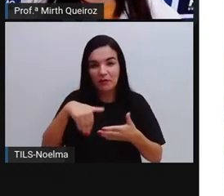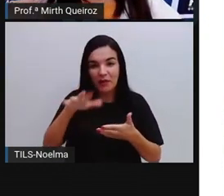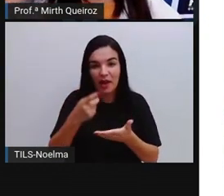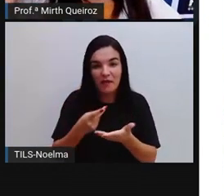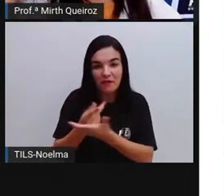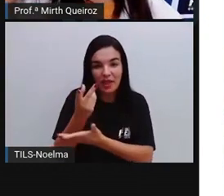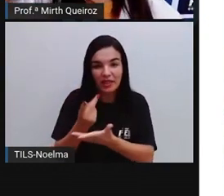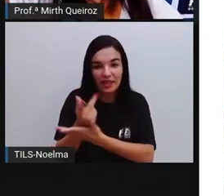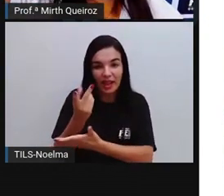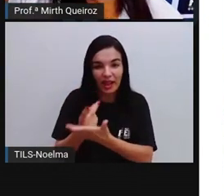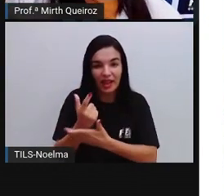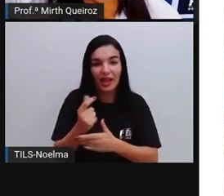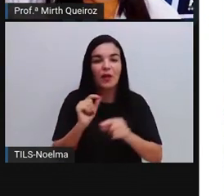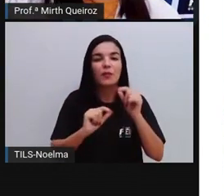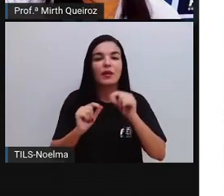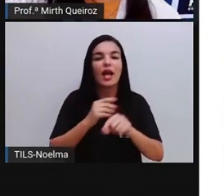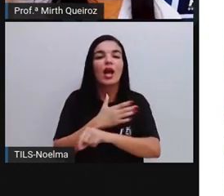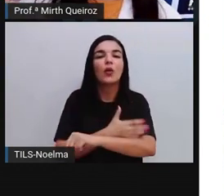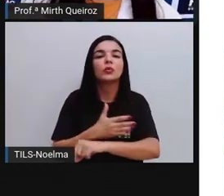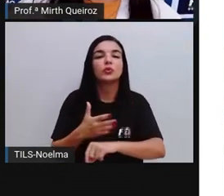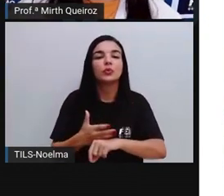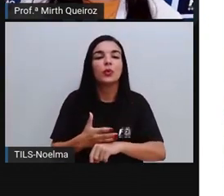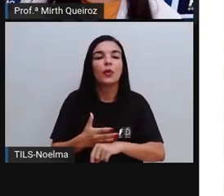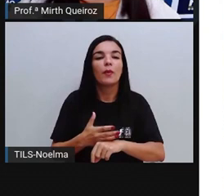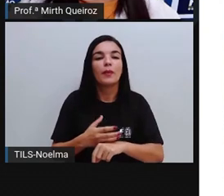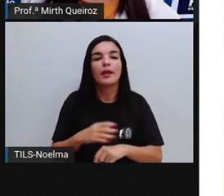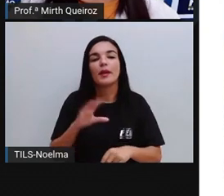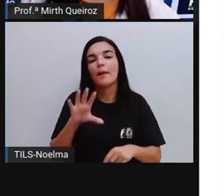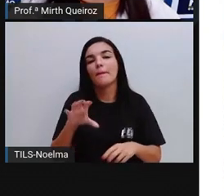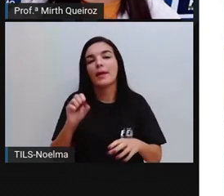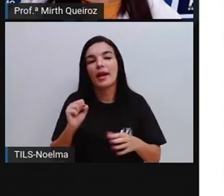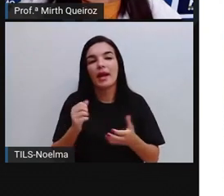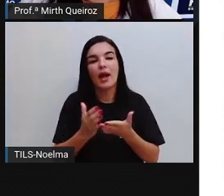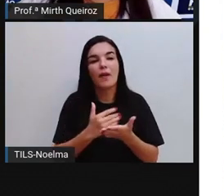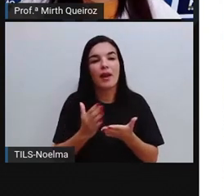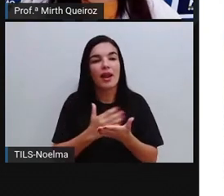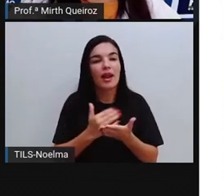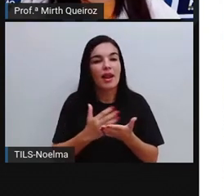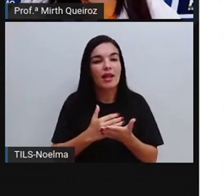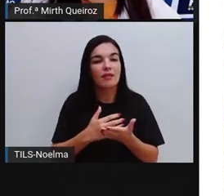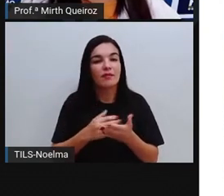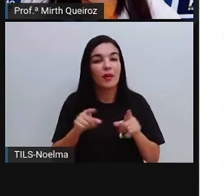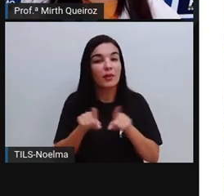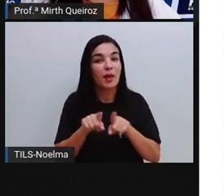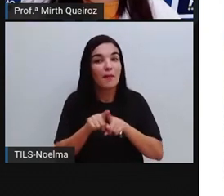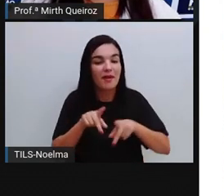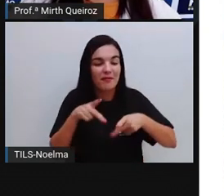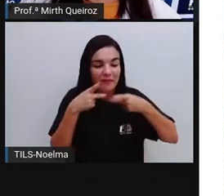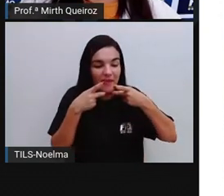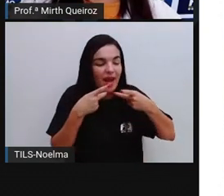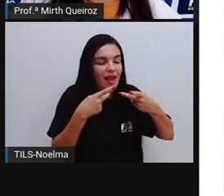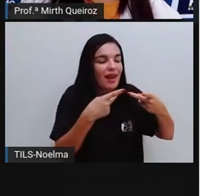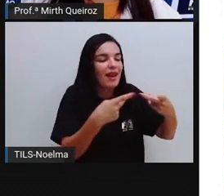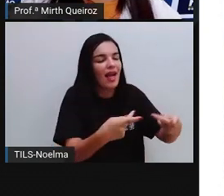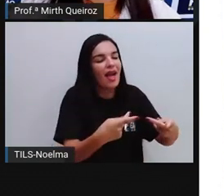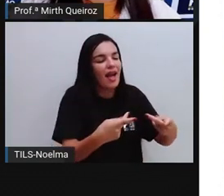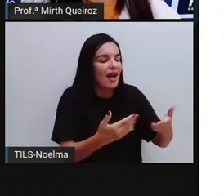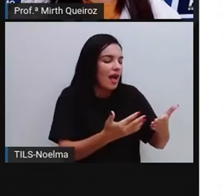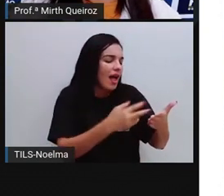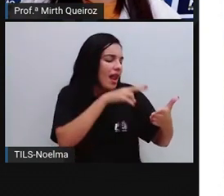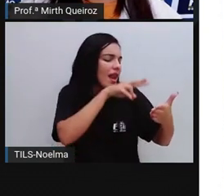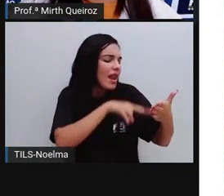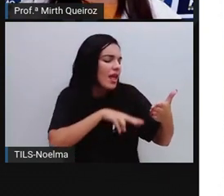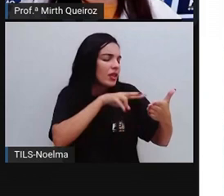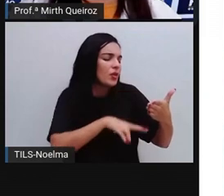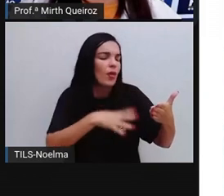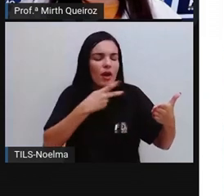cordel, elas costumam pegar um desses livretos e recitar para as pessoas a fim de atraí-las, né? A banca